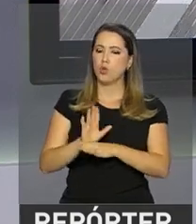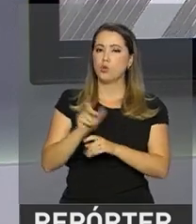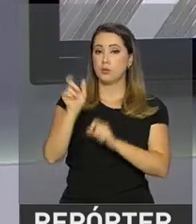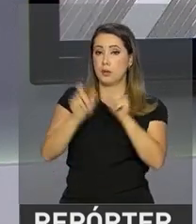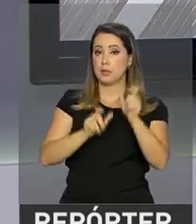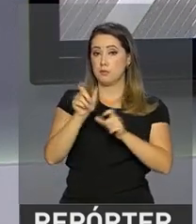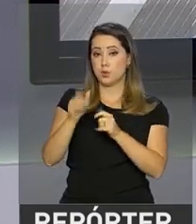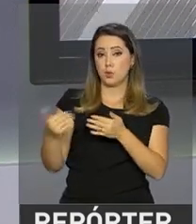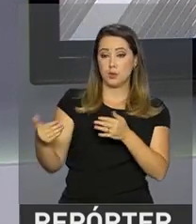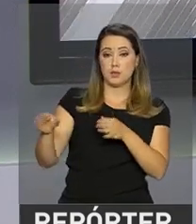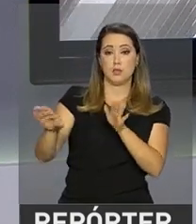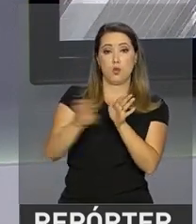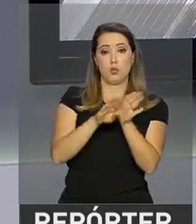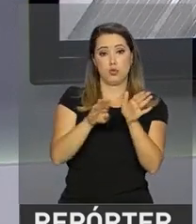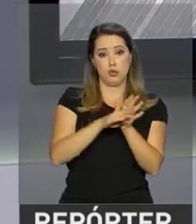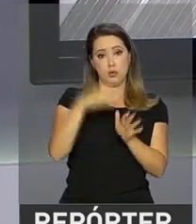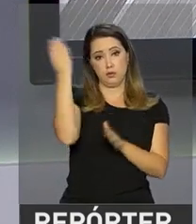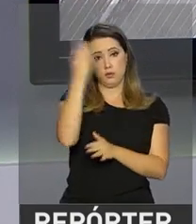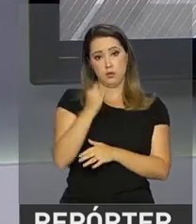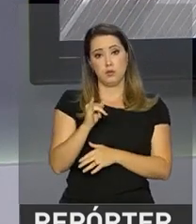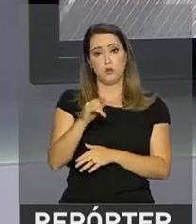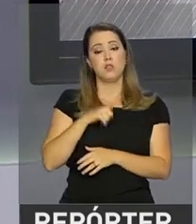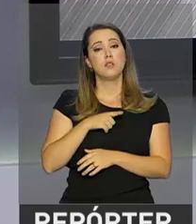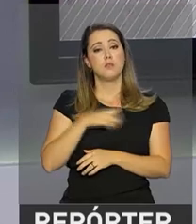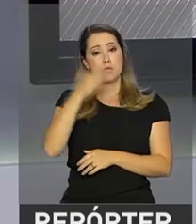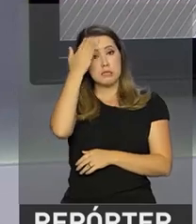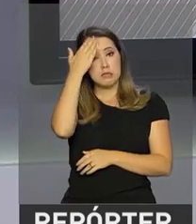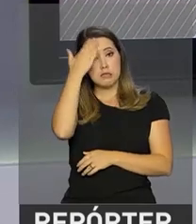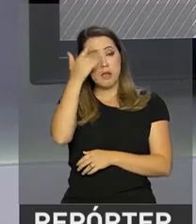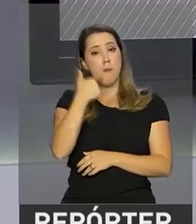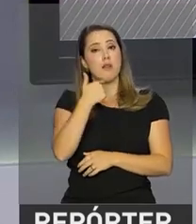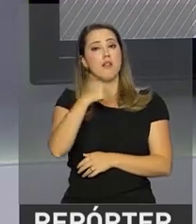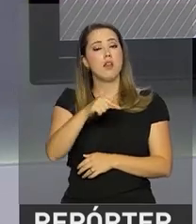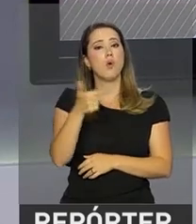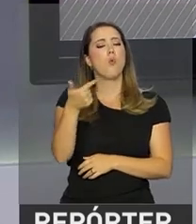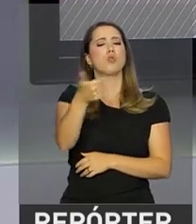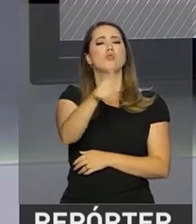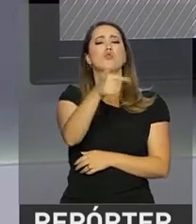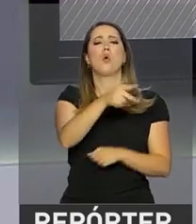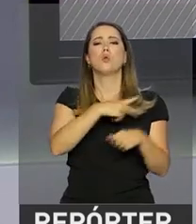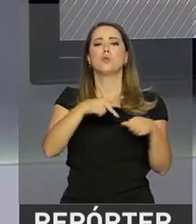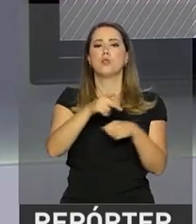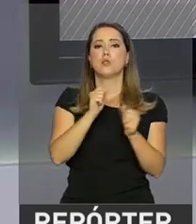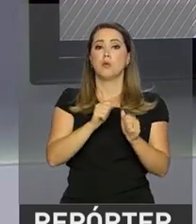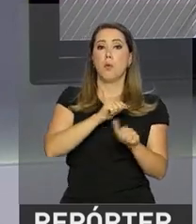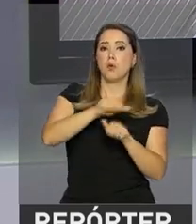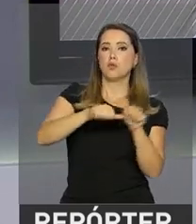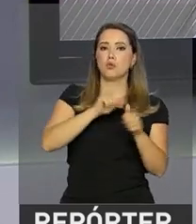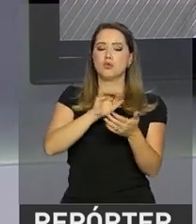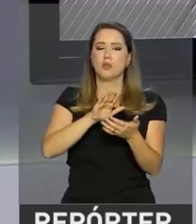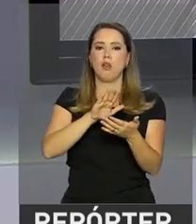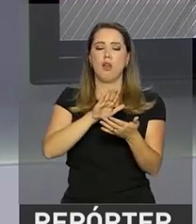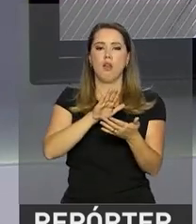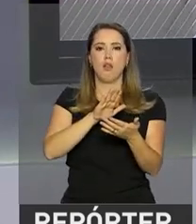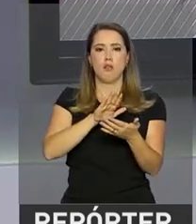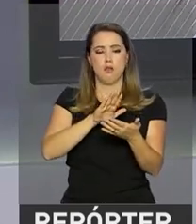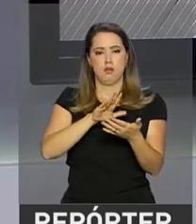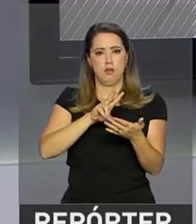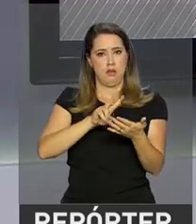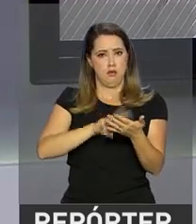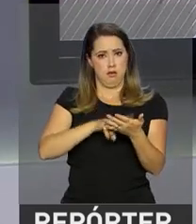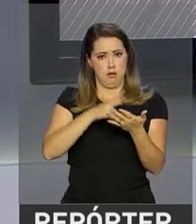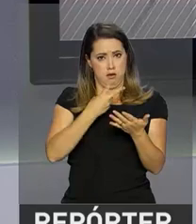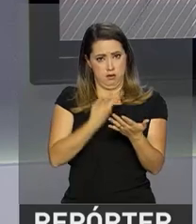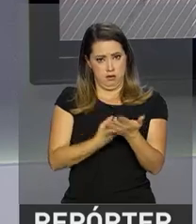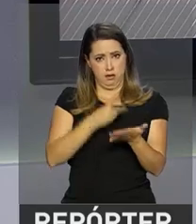que estão chegando ao brasil se você domina alguma língua estrangeira pode se tornar um tradutor voluntário e auxiliar na comunicação